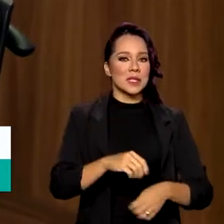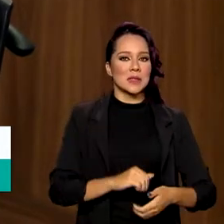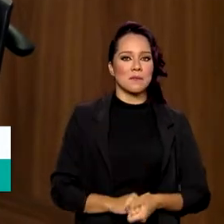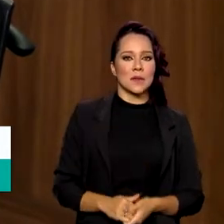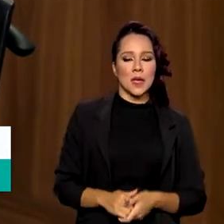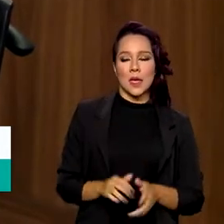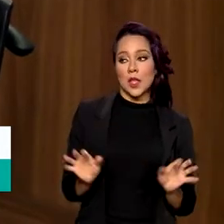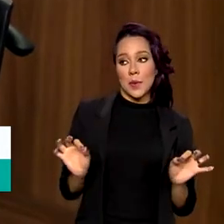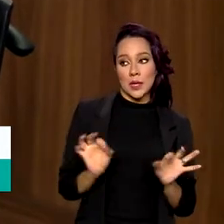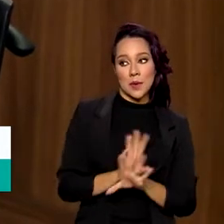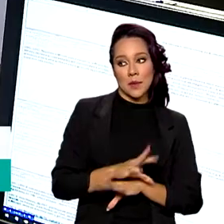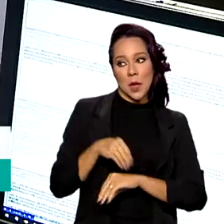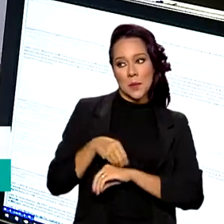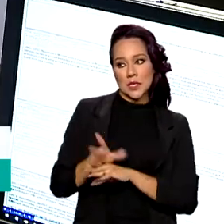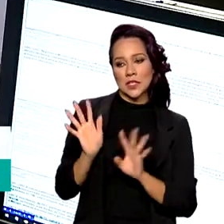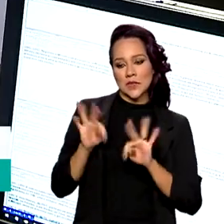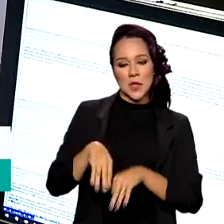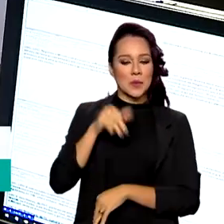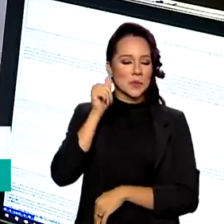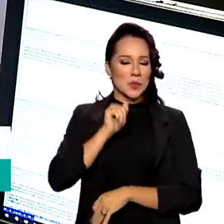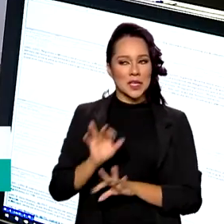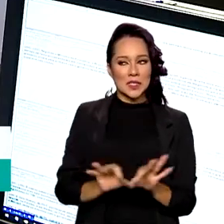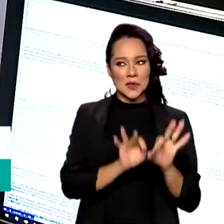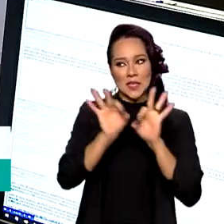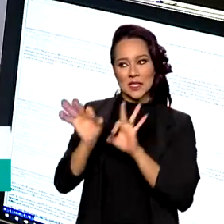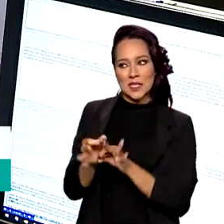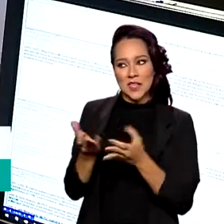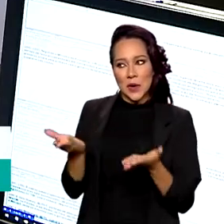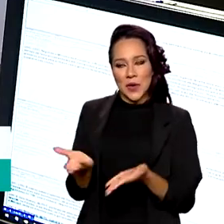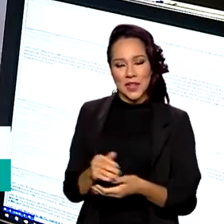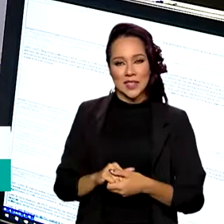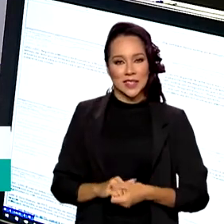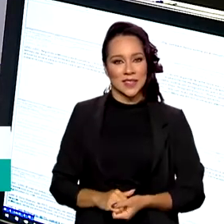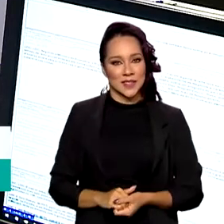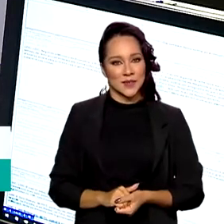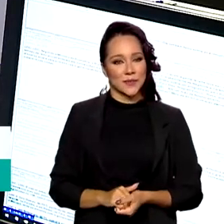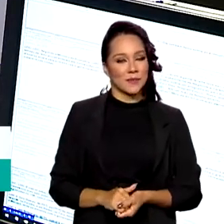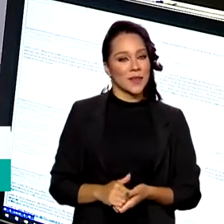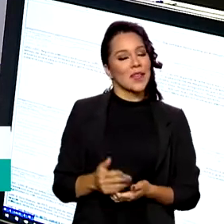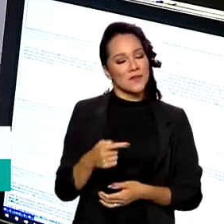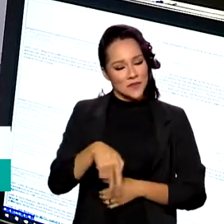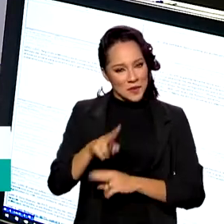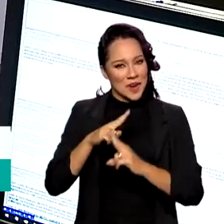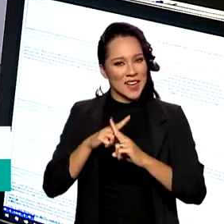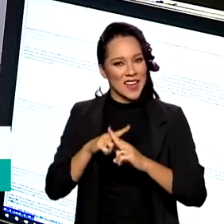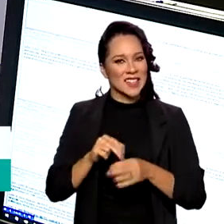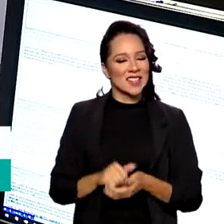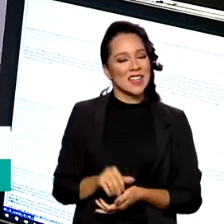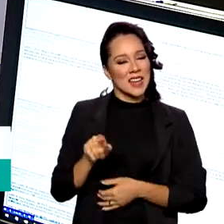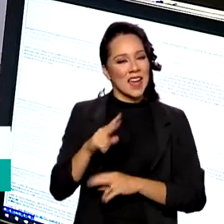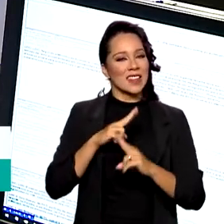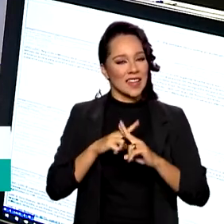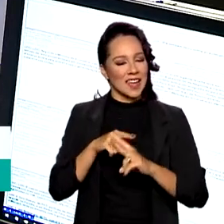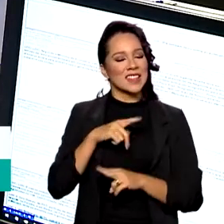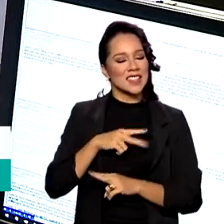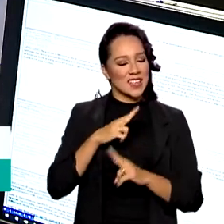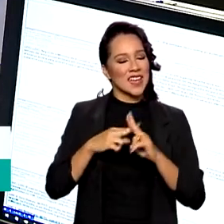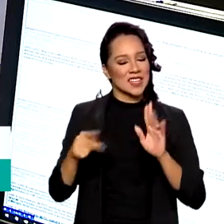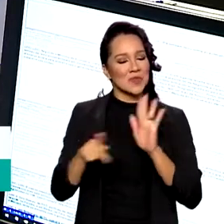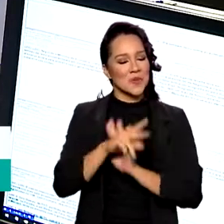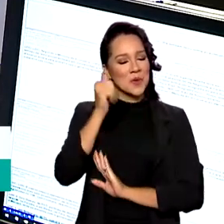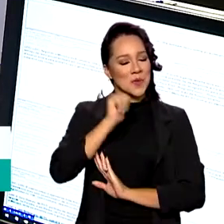para concluir uma mensagem final então para as mulheres que nos acompanham agora no Repórter Nacional procure a caixa porque lá tem caixa para